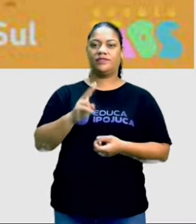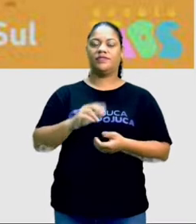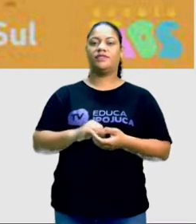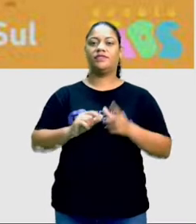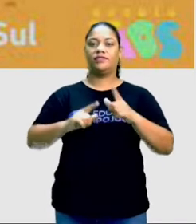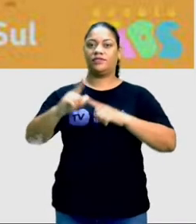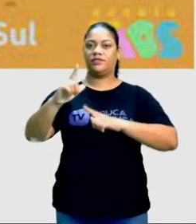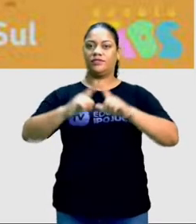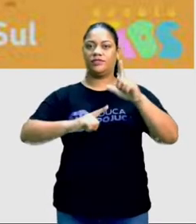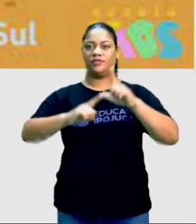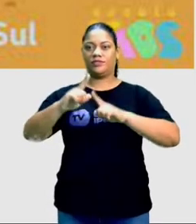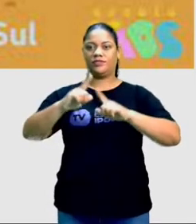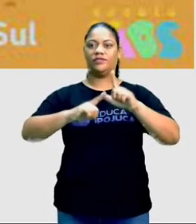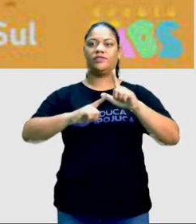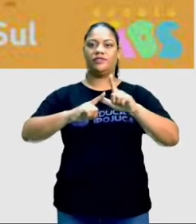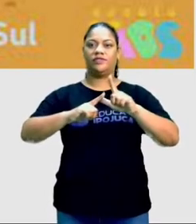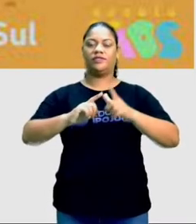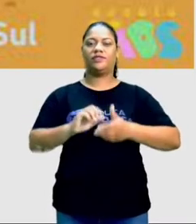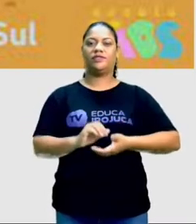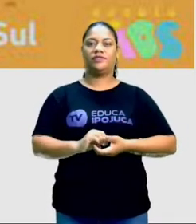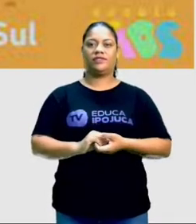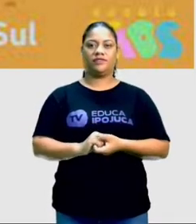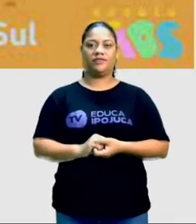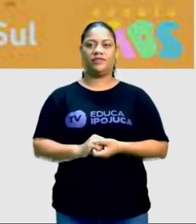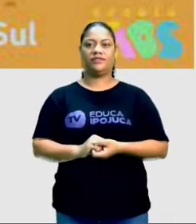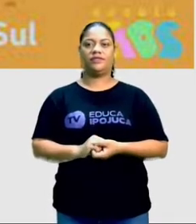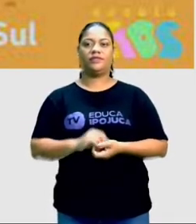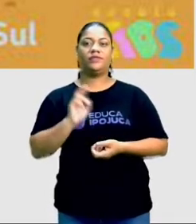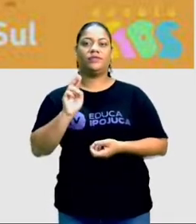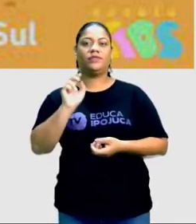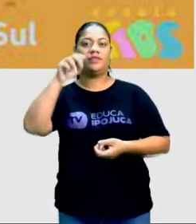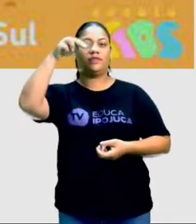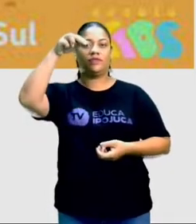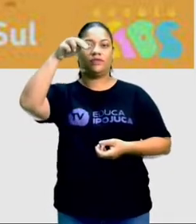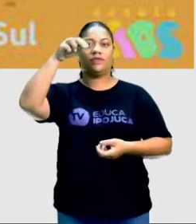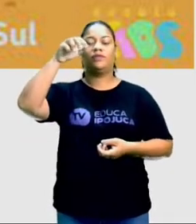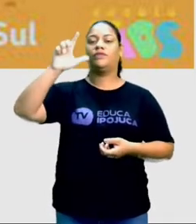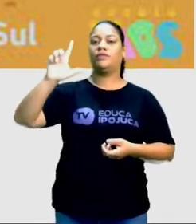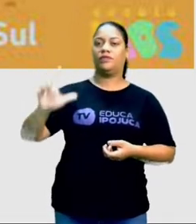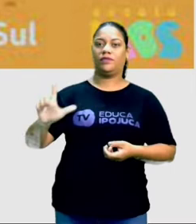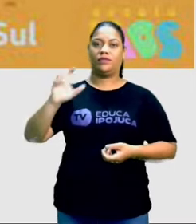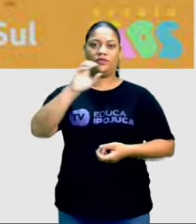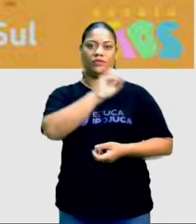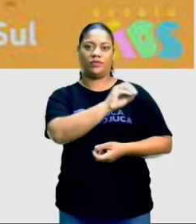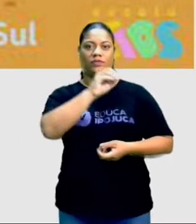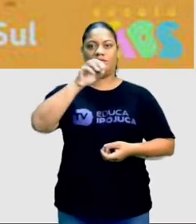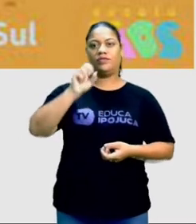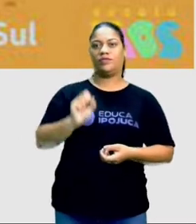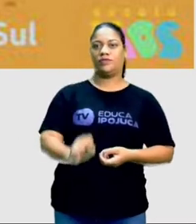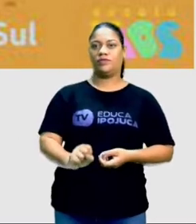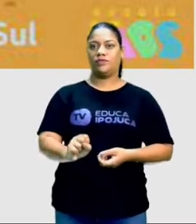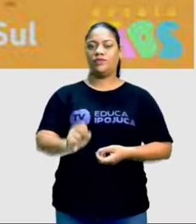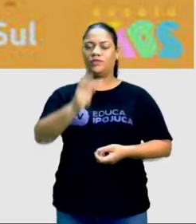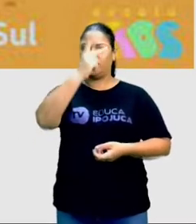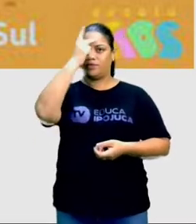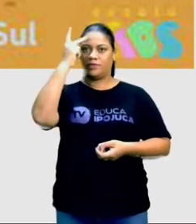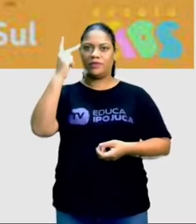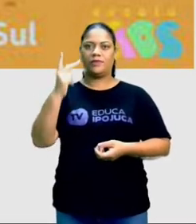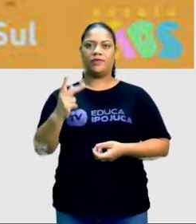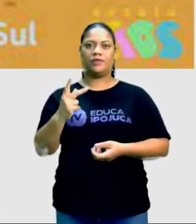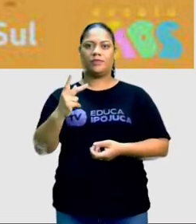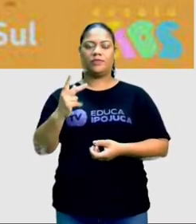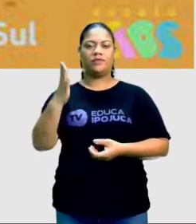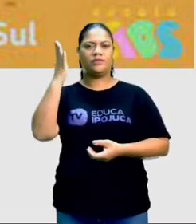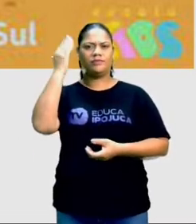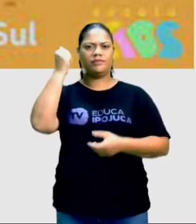estrela, né, configurando a lateralidade do que é norte, leste, sul, oeste, e uma pessoa se localizando